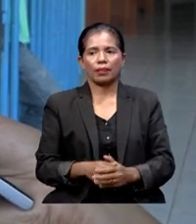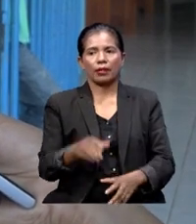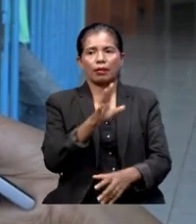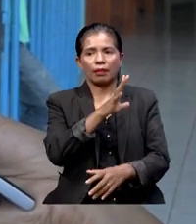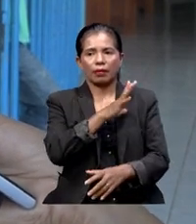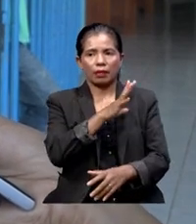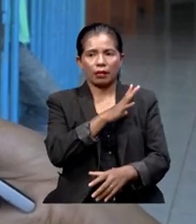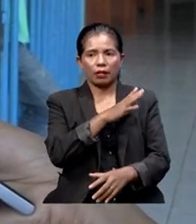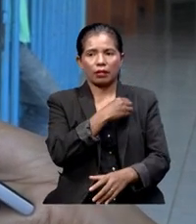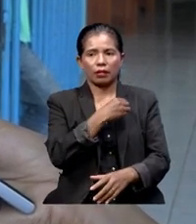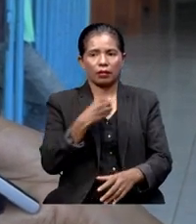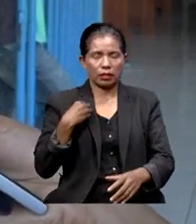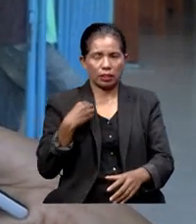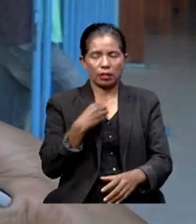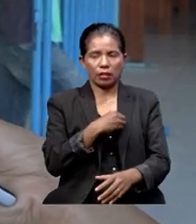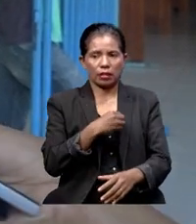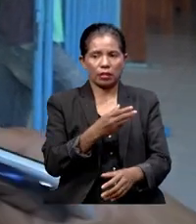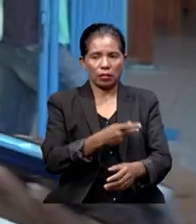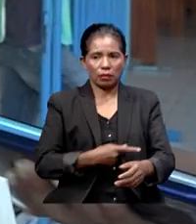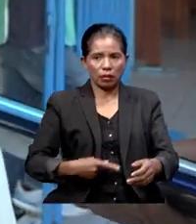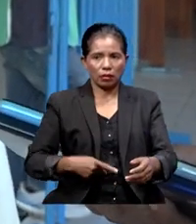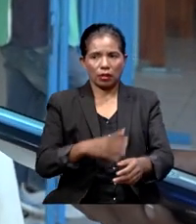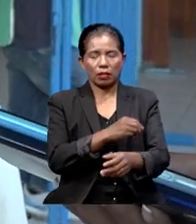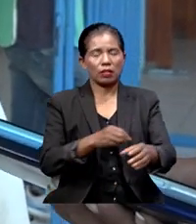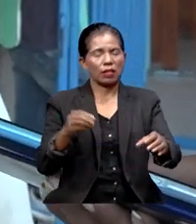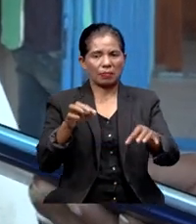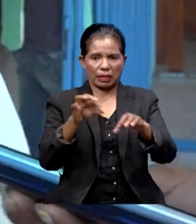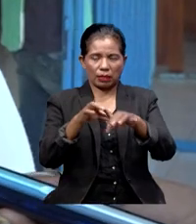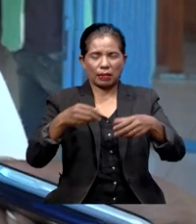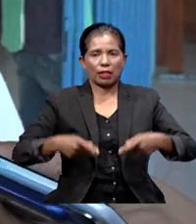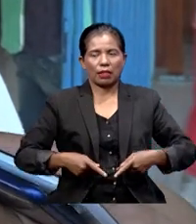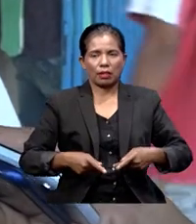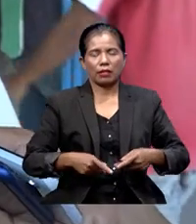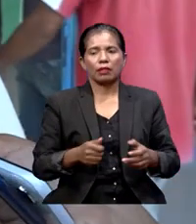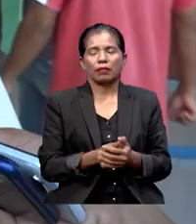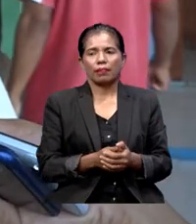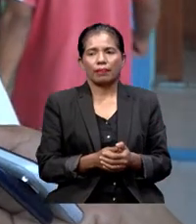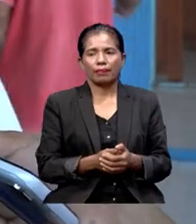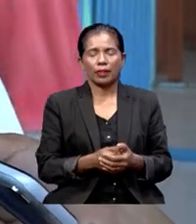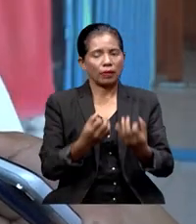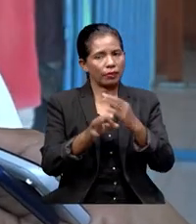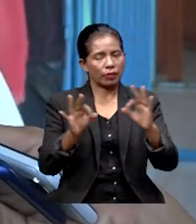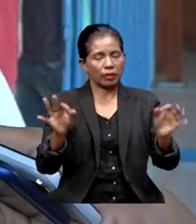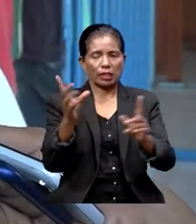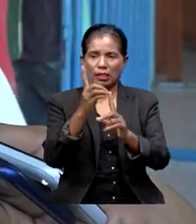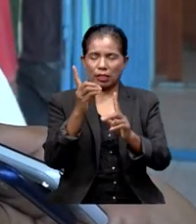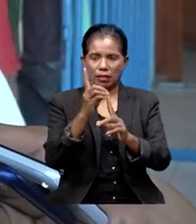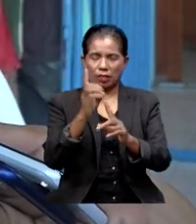habe kemo pot ne kan sir ba operasi ne ma hata ma be masa wang ida i halarang ne ne be hotu i hadia ses